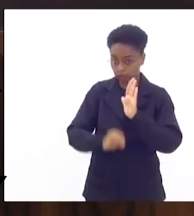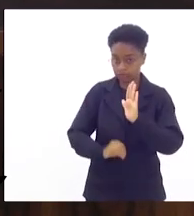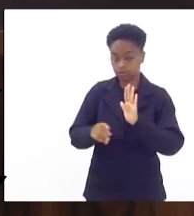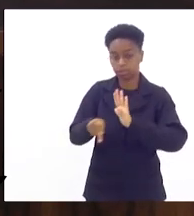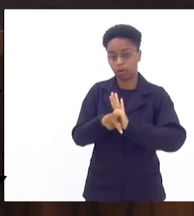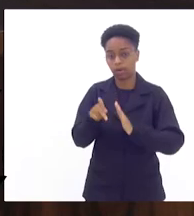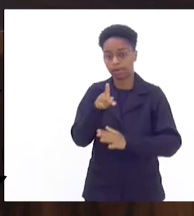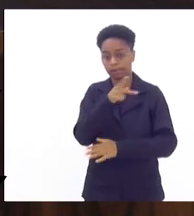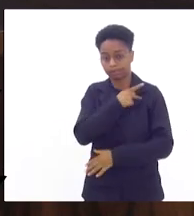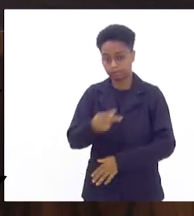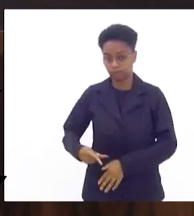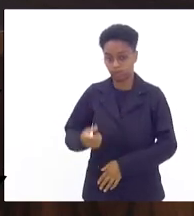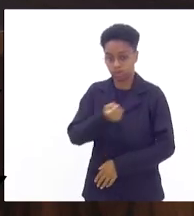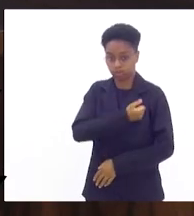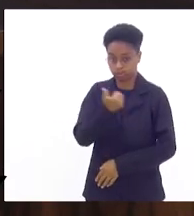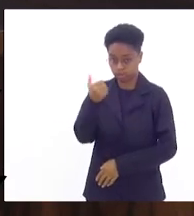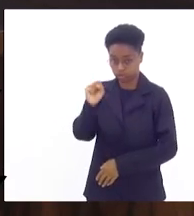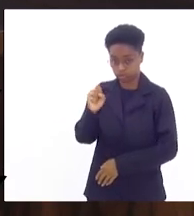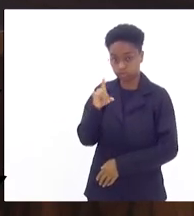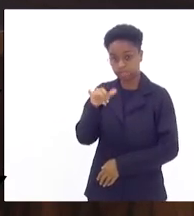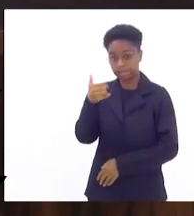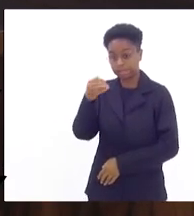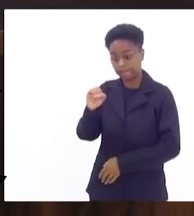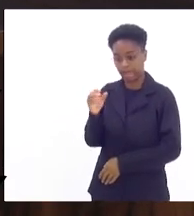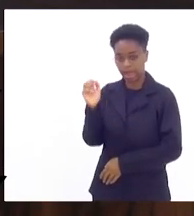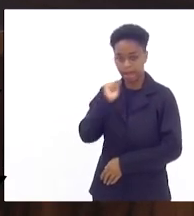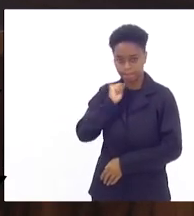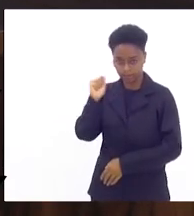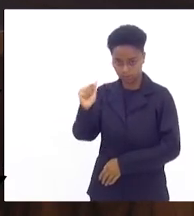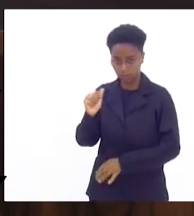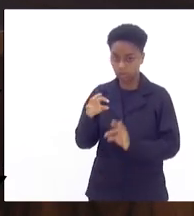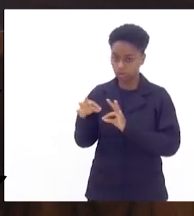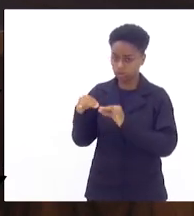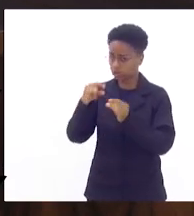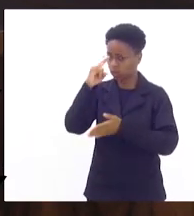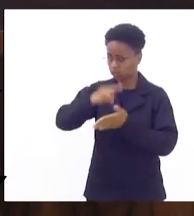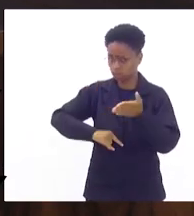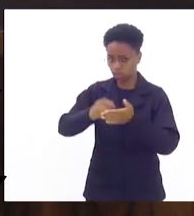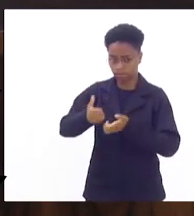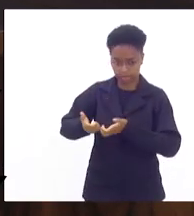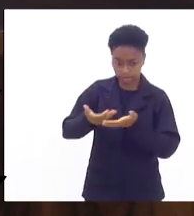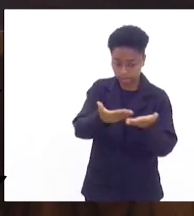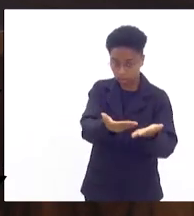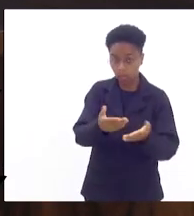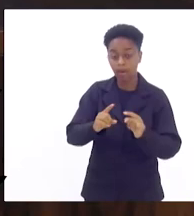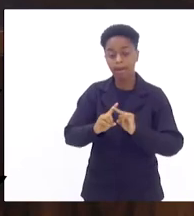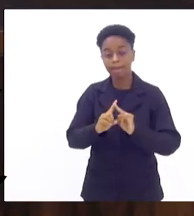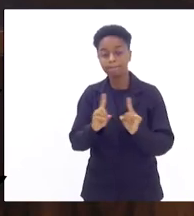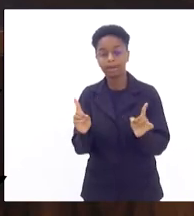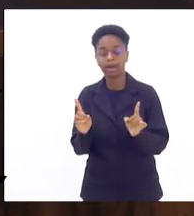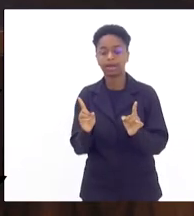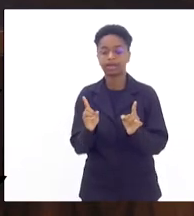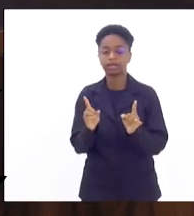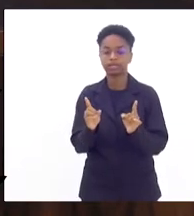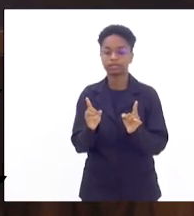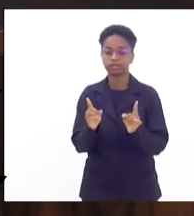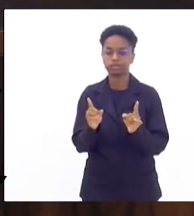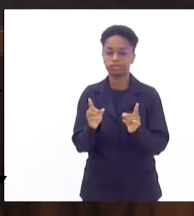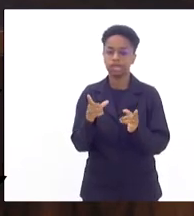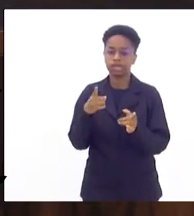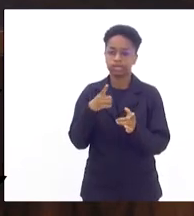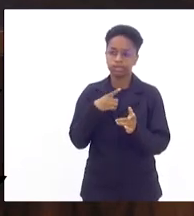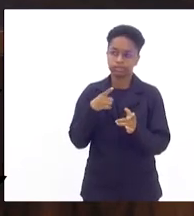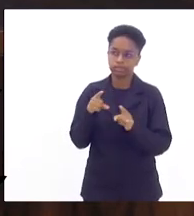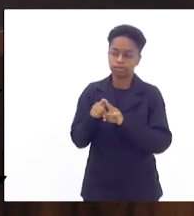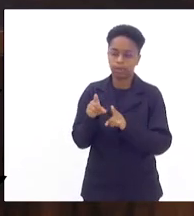presidência número 18, agora no dia 10 de abril, toda essa documentação. Mas, independente dessa remessa, presidente, por determinação,